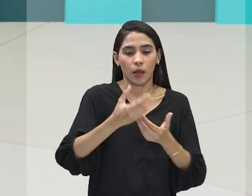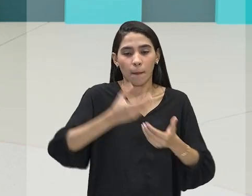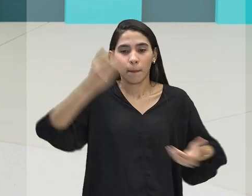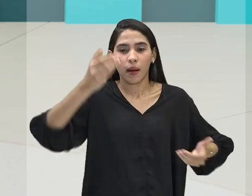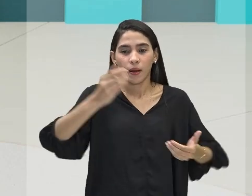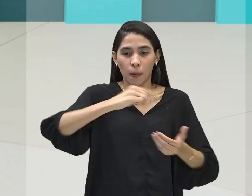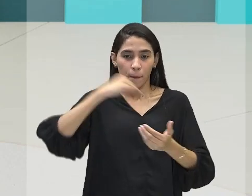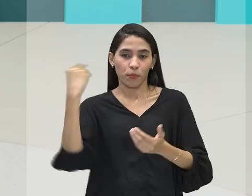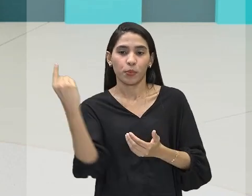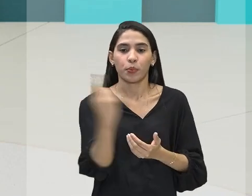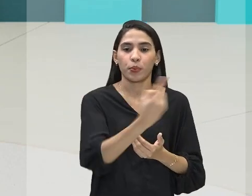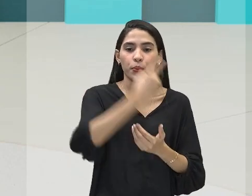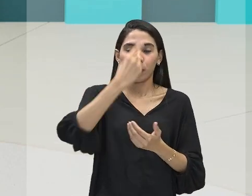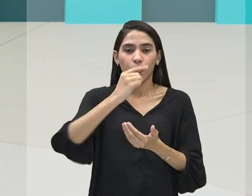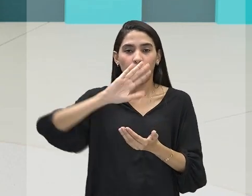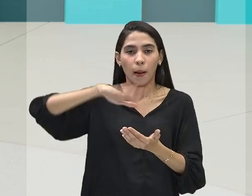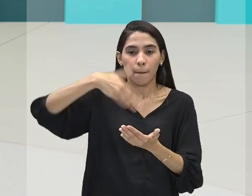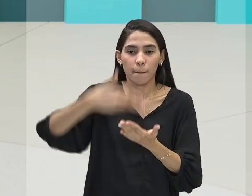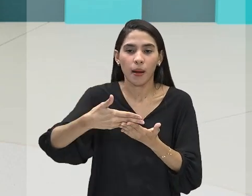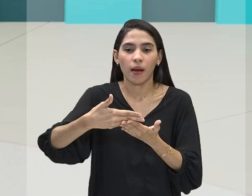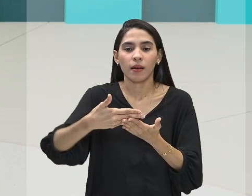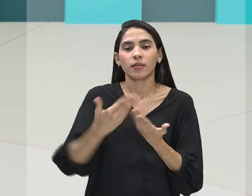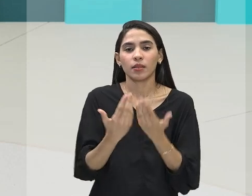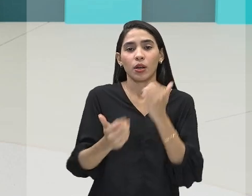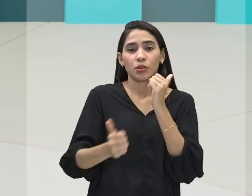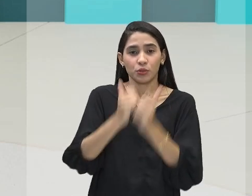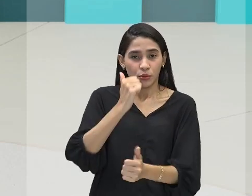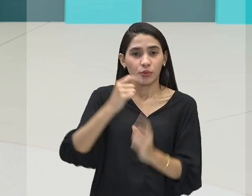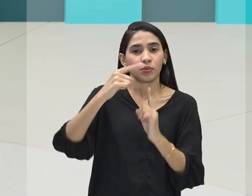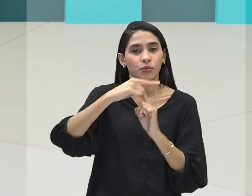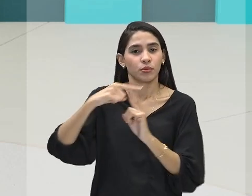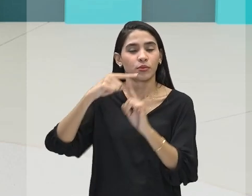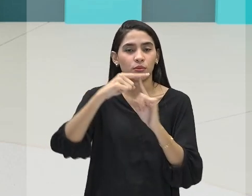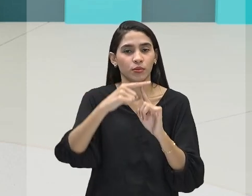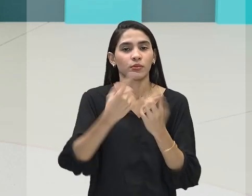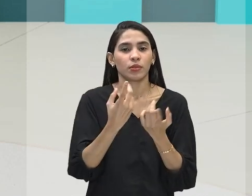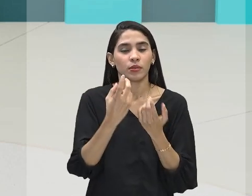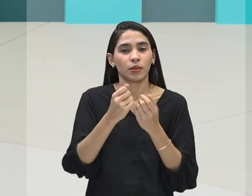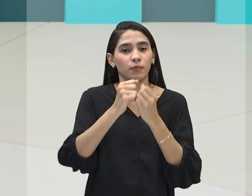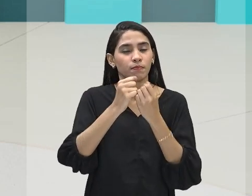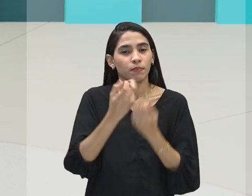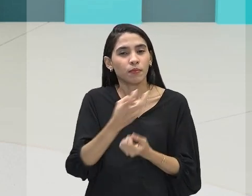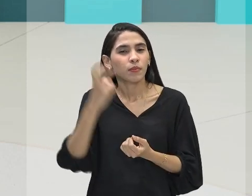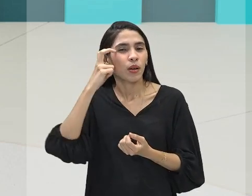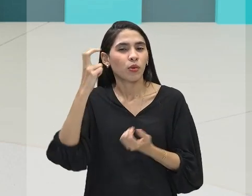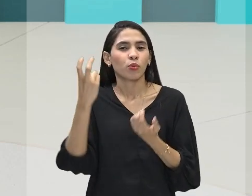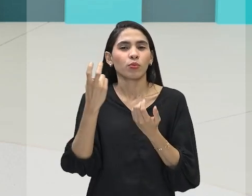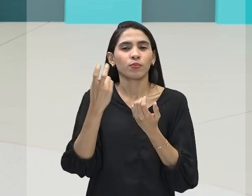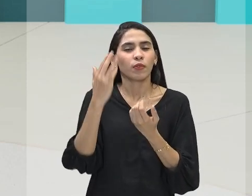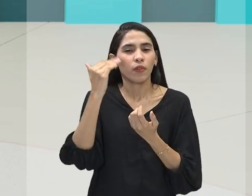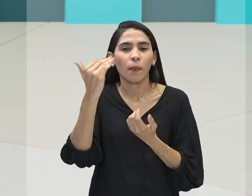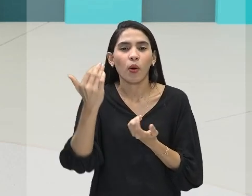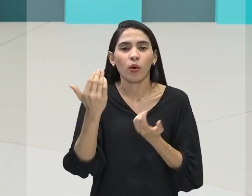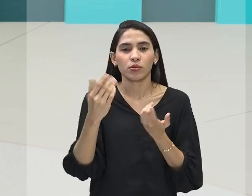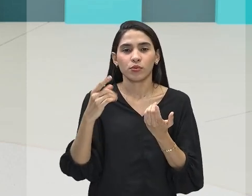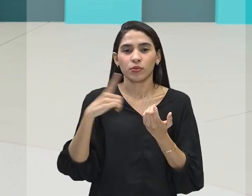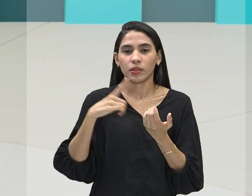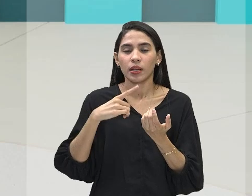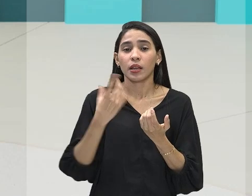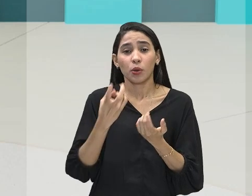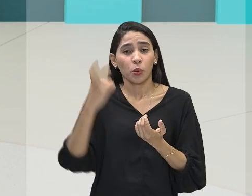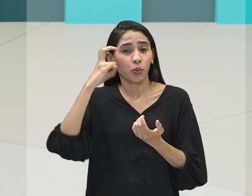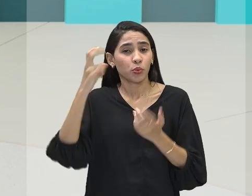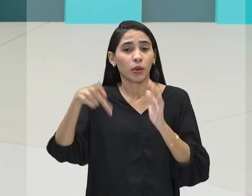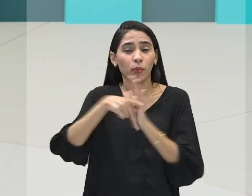chão. Esses jogos, essa manifestação cultural que agrega aí elementos da cultura